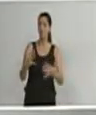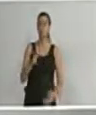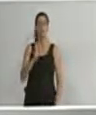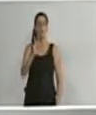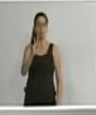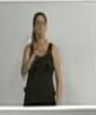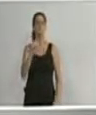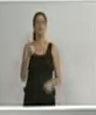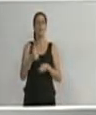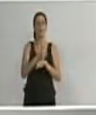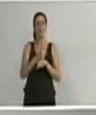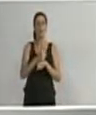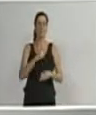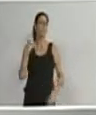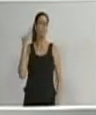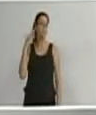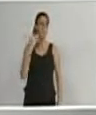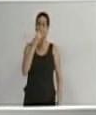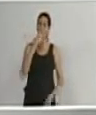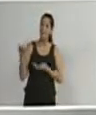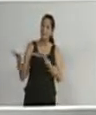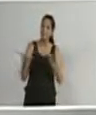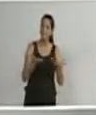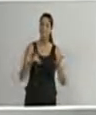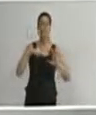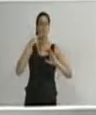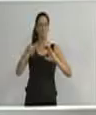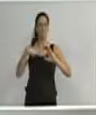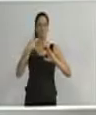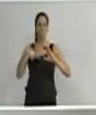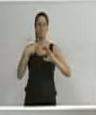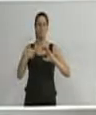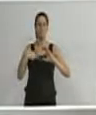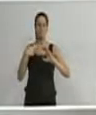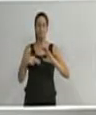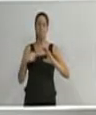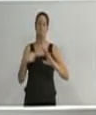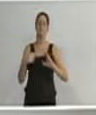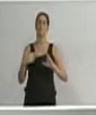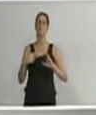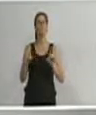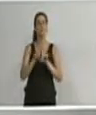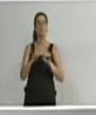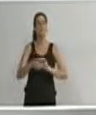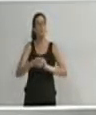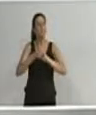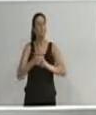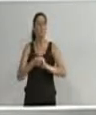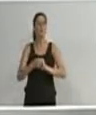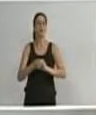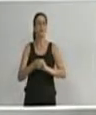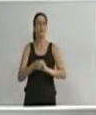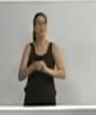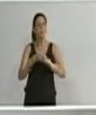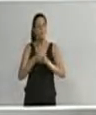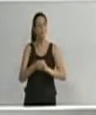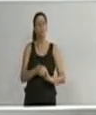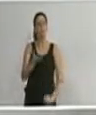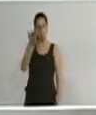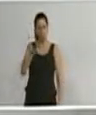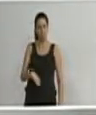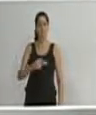advogados, sejam bem-vindos a esta Casa do Povo. Primeiro quero saudar, presidente, cumprimentar a Vossa